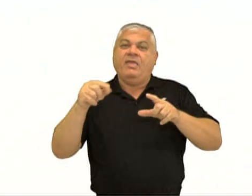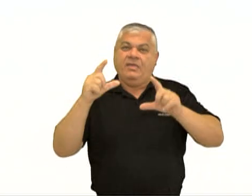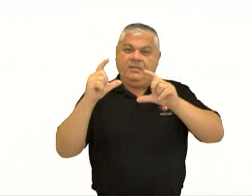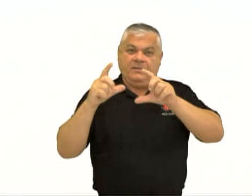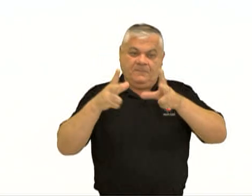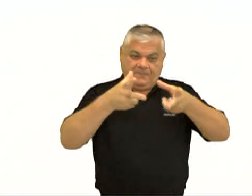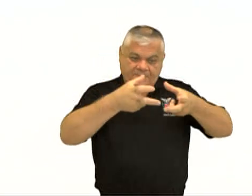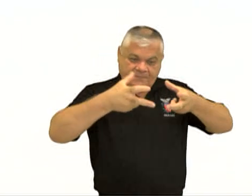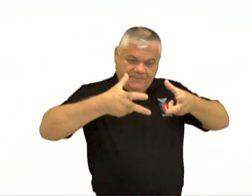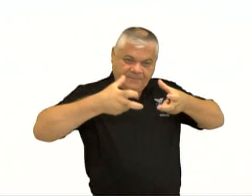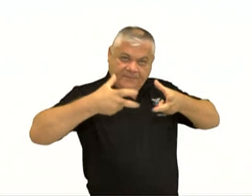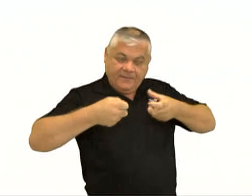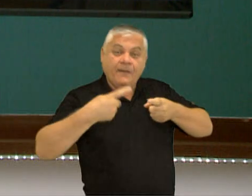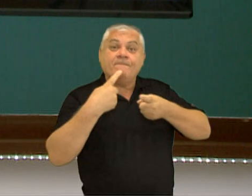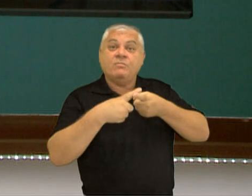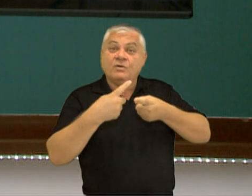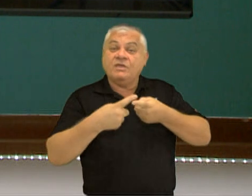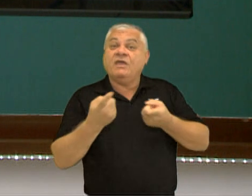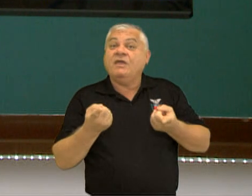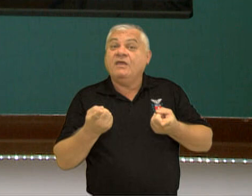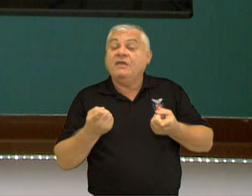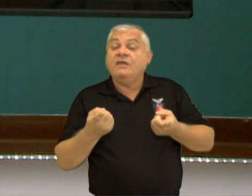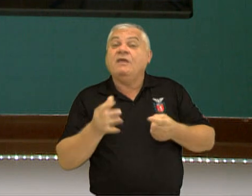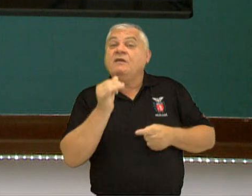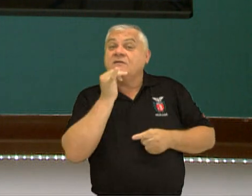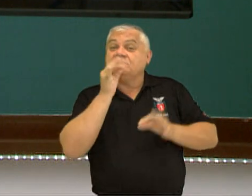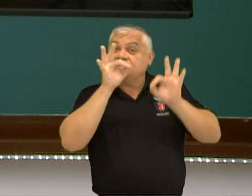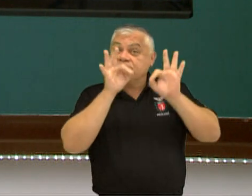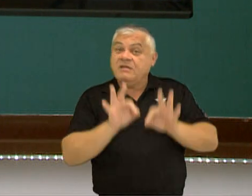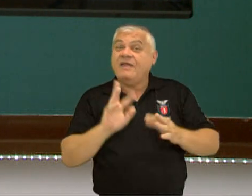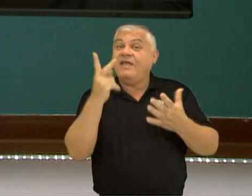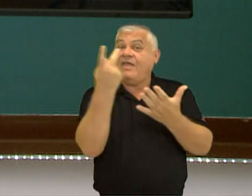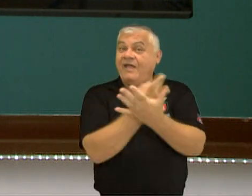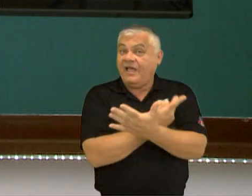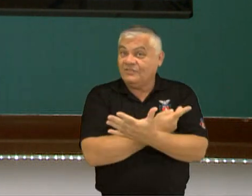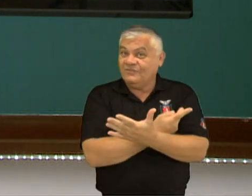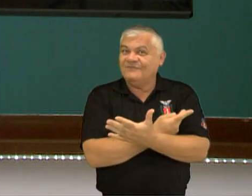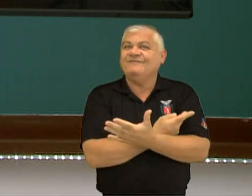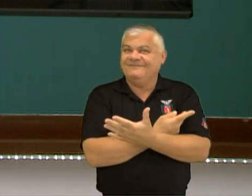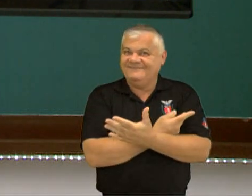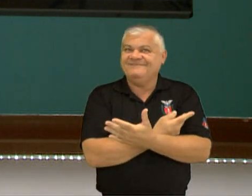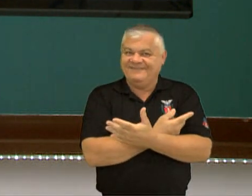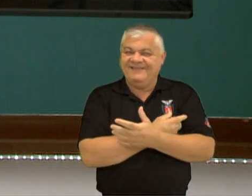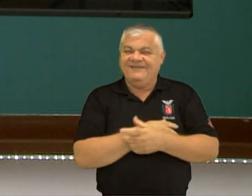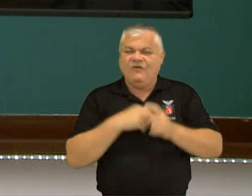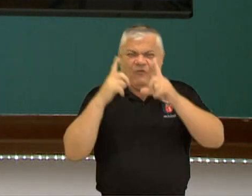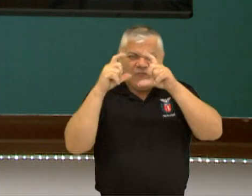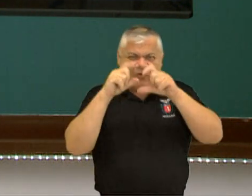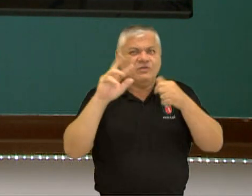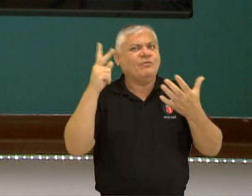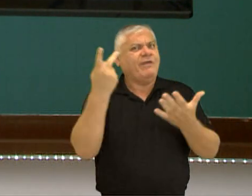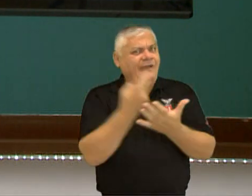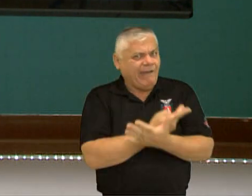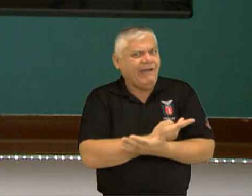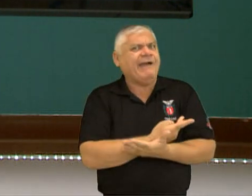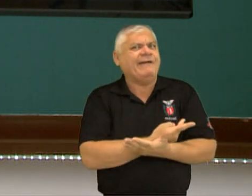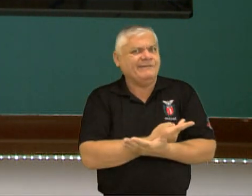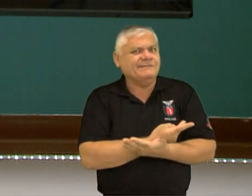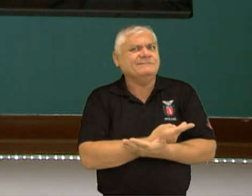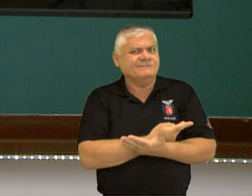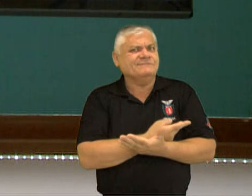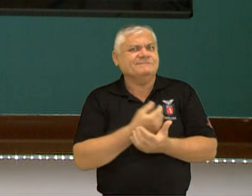remoto. Isto porque você deveria indicar a alternativa incorreta, a alternativa errada. Então a letra